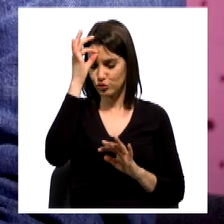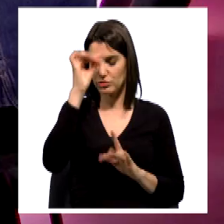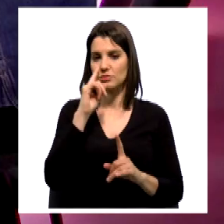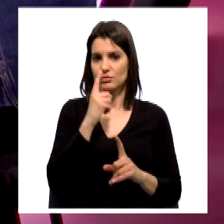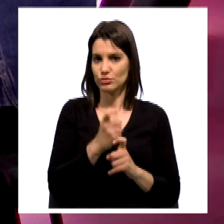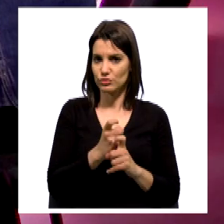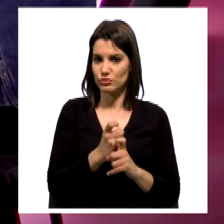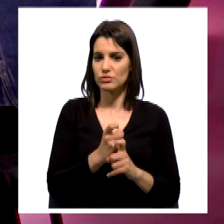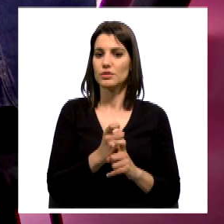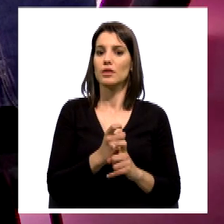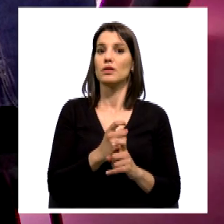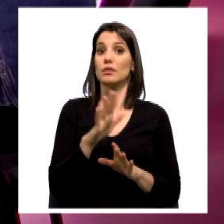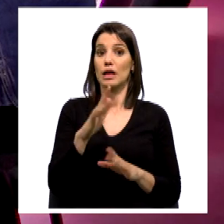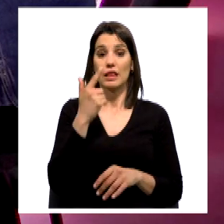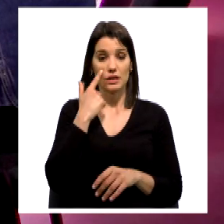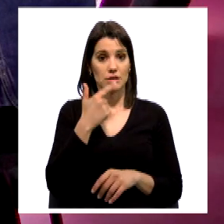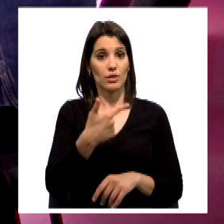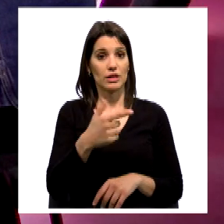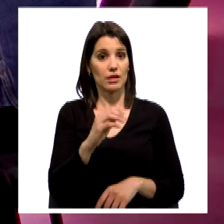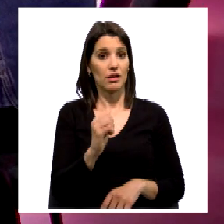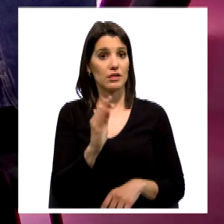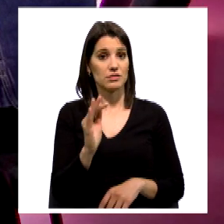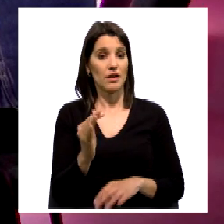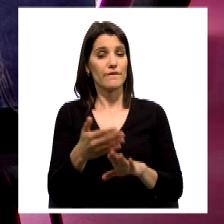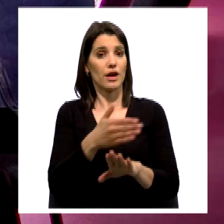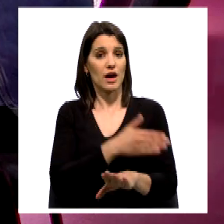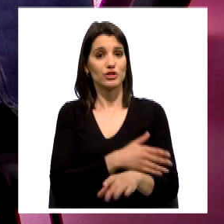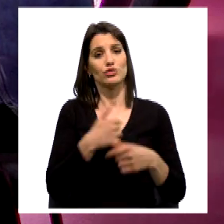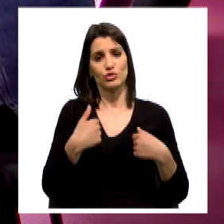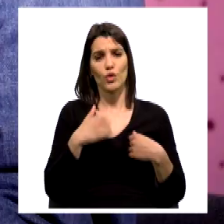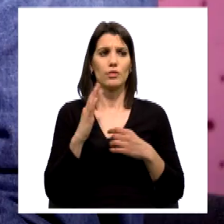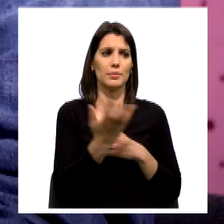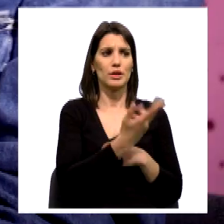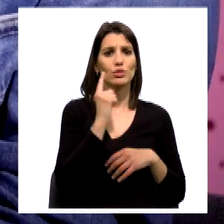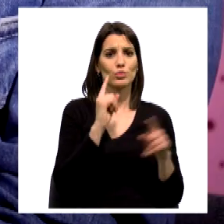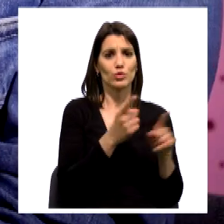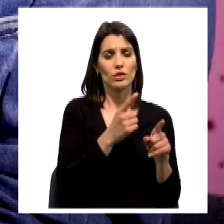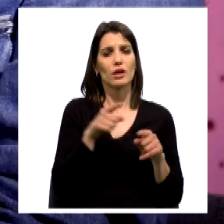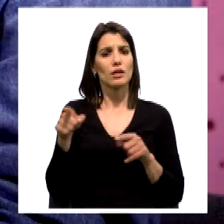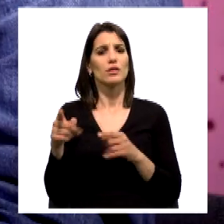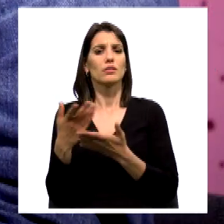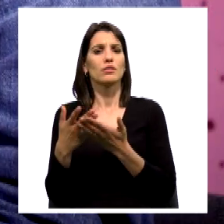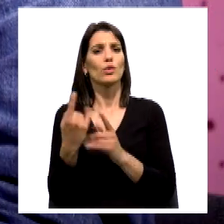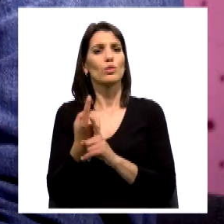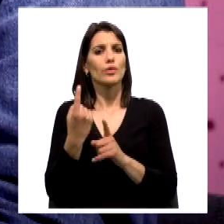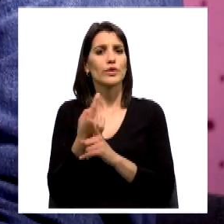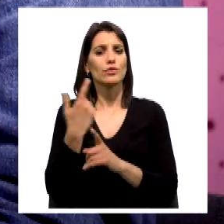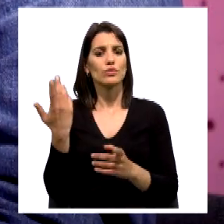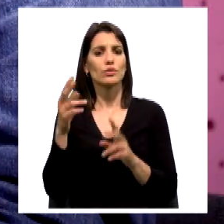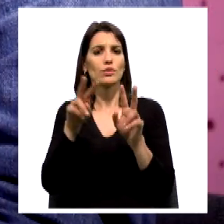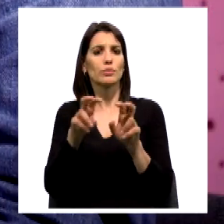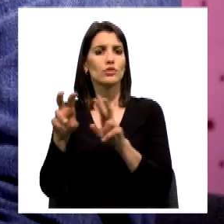de precisão. Atenção que a TSF, na altura, enquanto eu lidava com música, eles lidavam com coisas, diria, ou